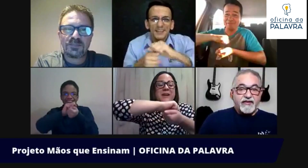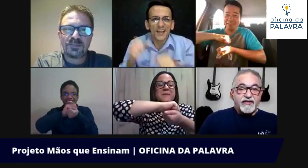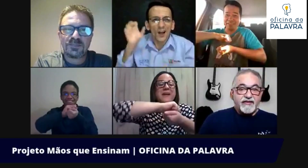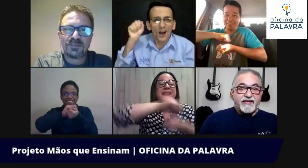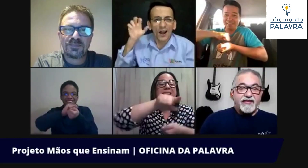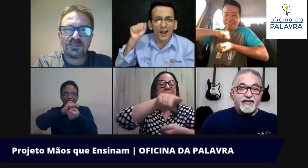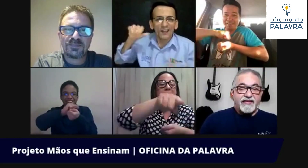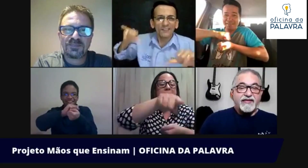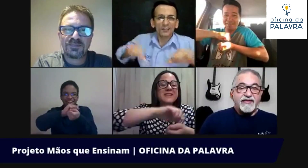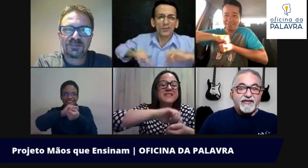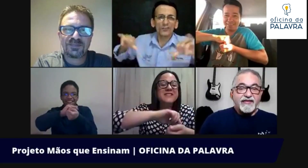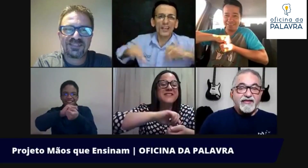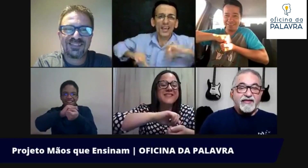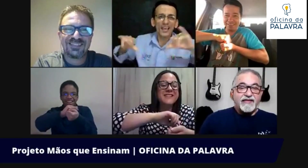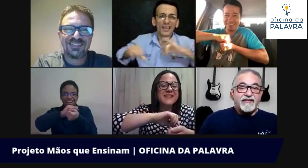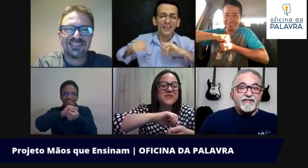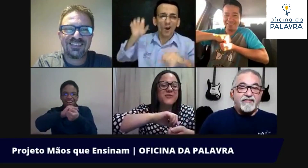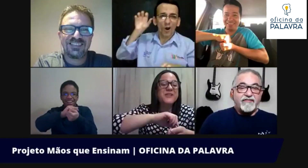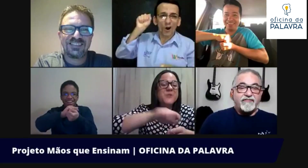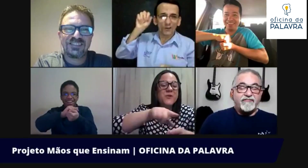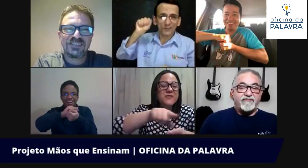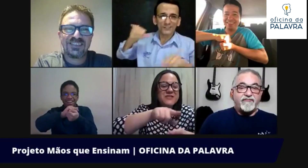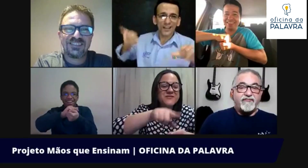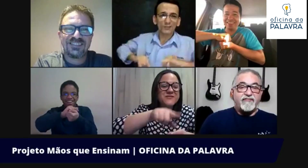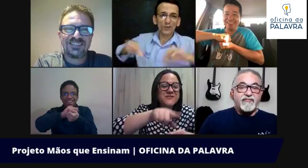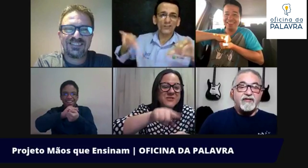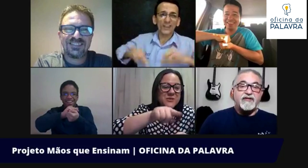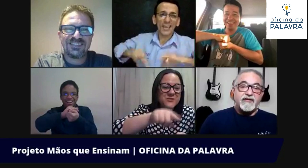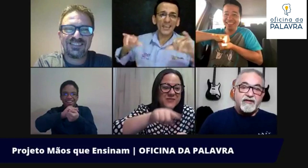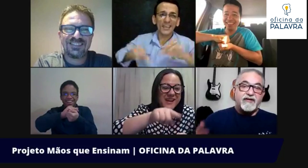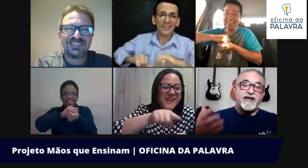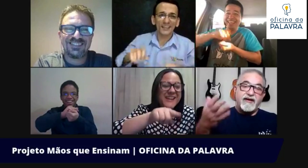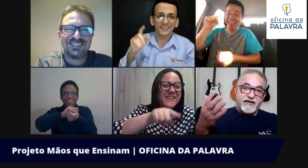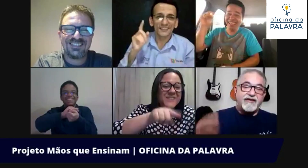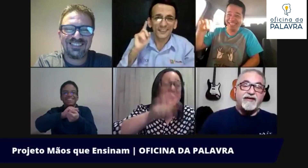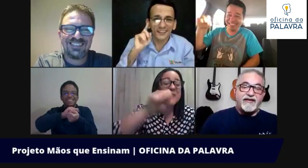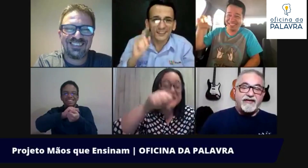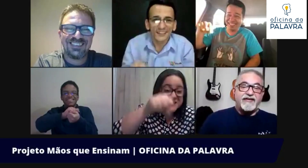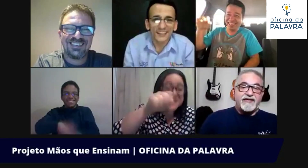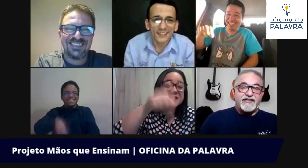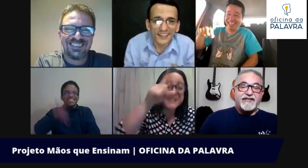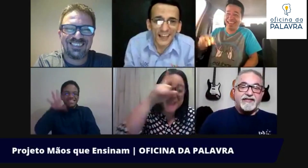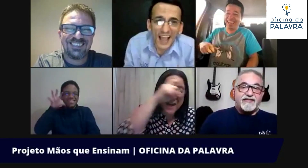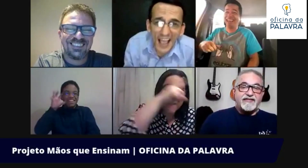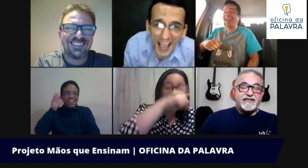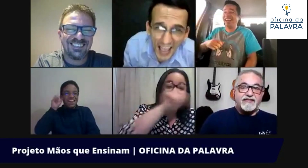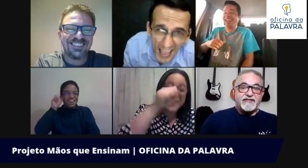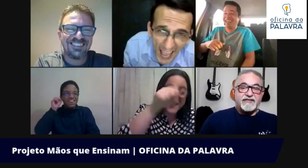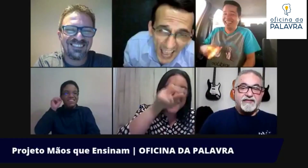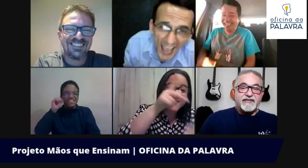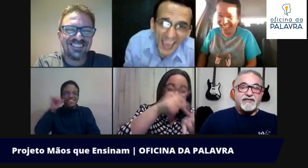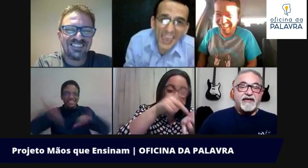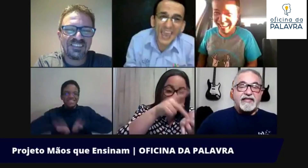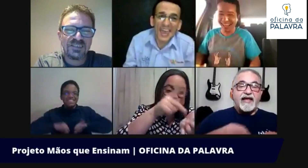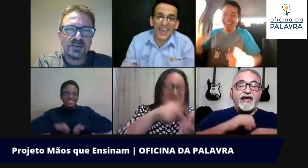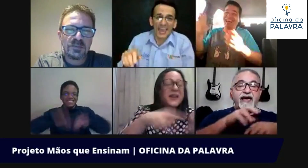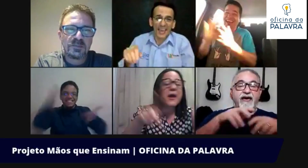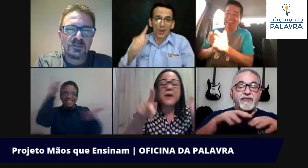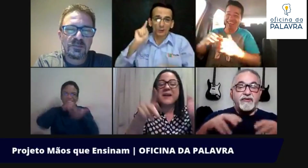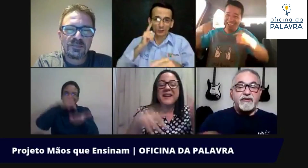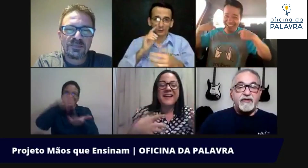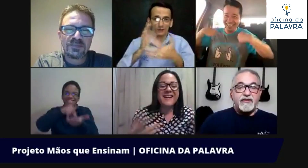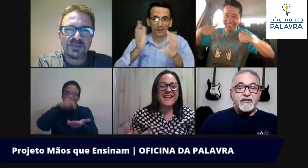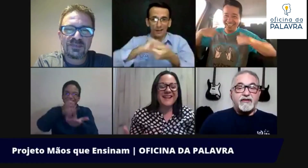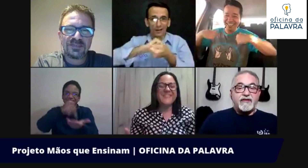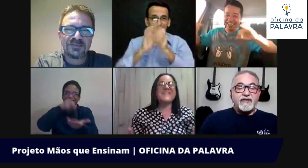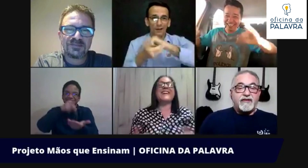estou em câmera lenta. O Paulo está dizendo que está difícil, o ouvinte vai sofrer para fazer esse sinal. Verdade. Vai dar